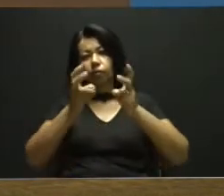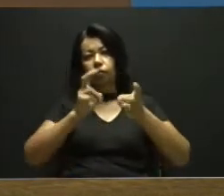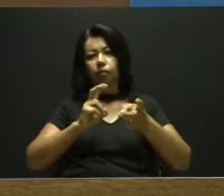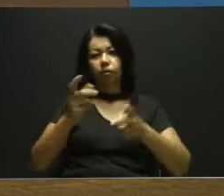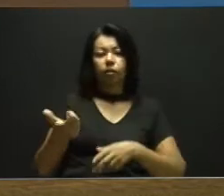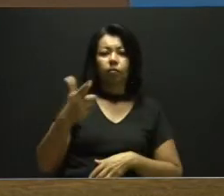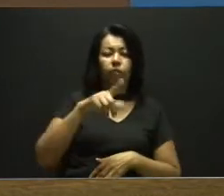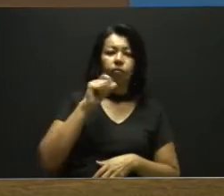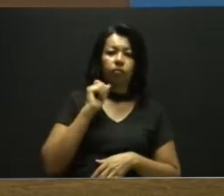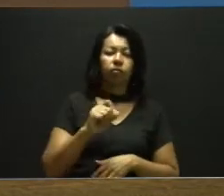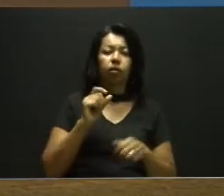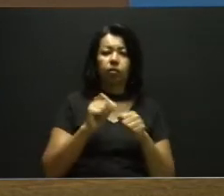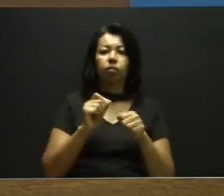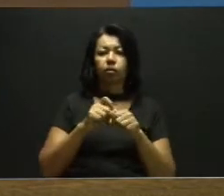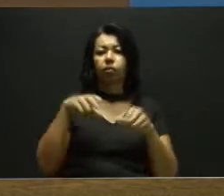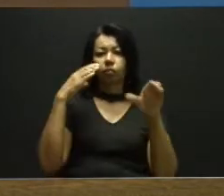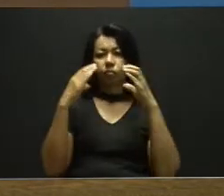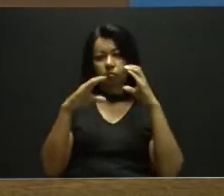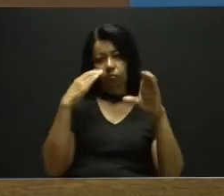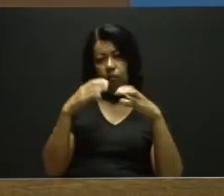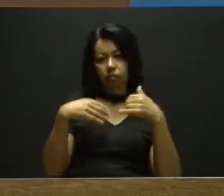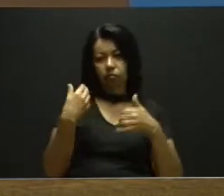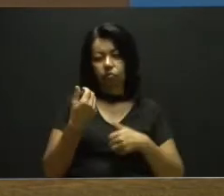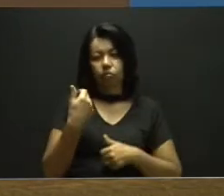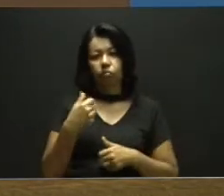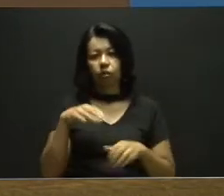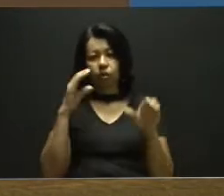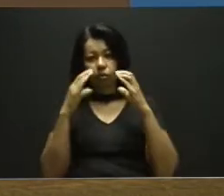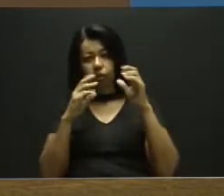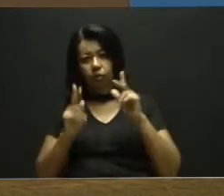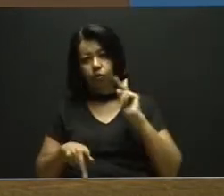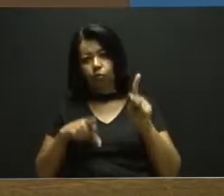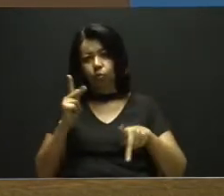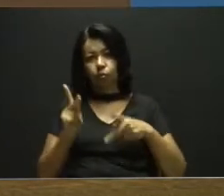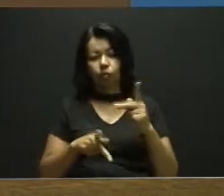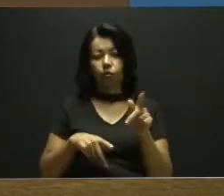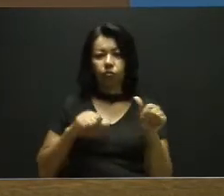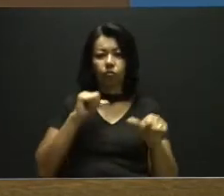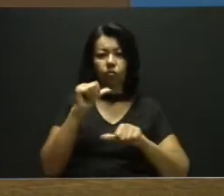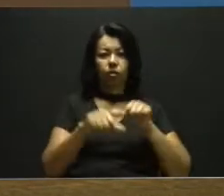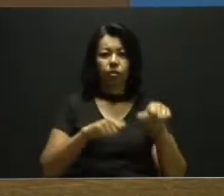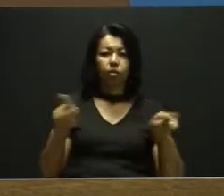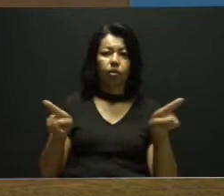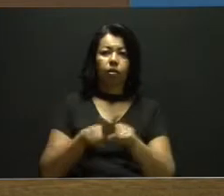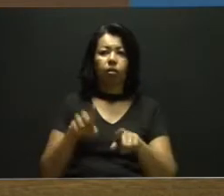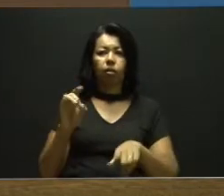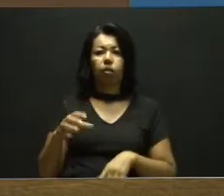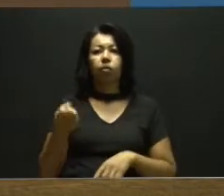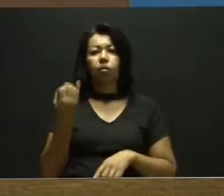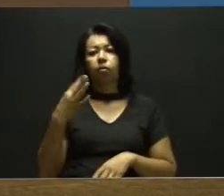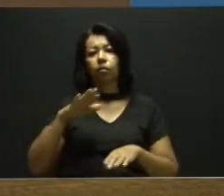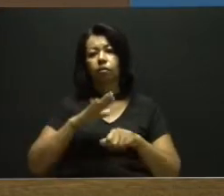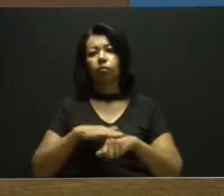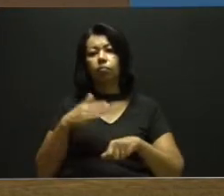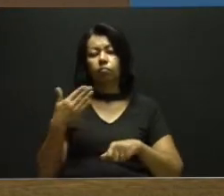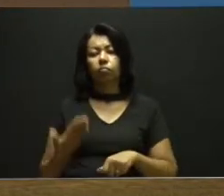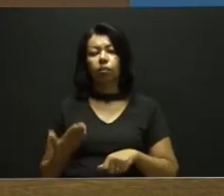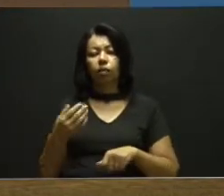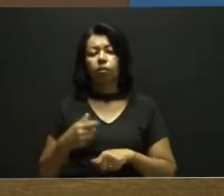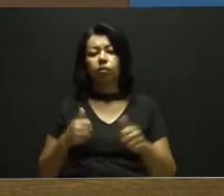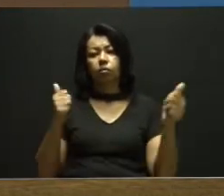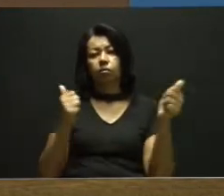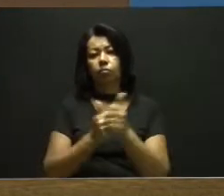adaptados às cantorias daquele povo tornando se assim cada vez mais mais